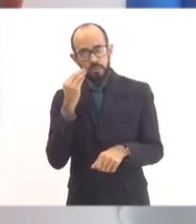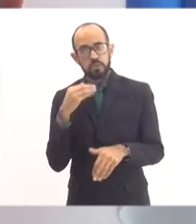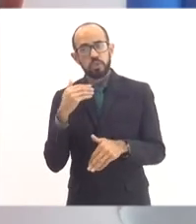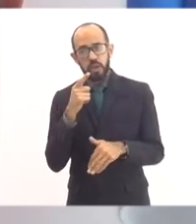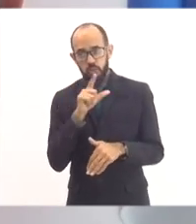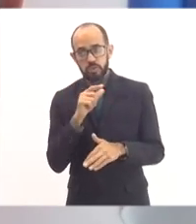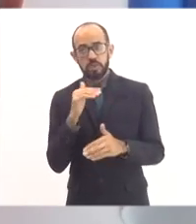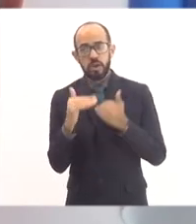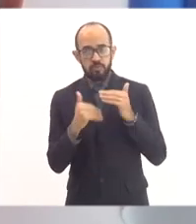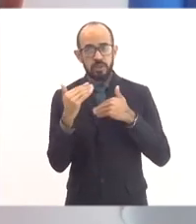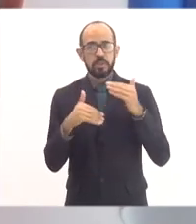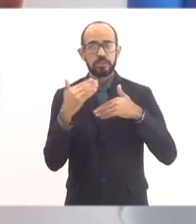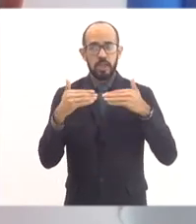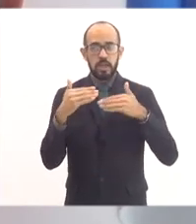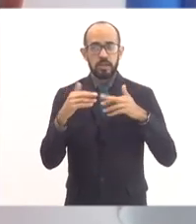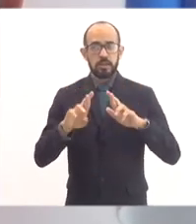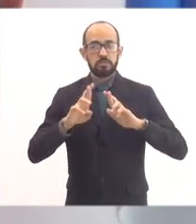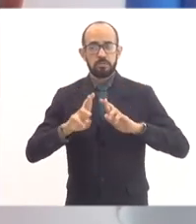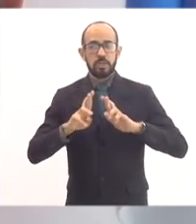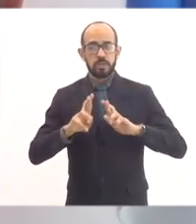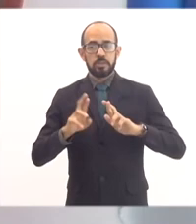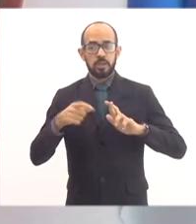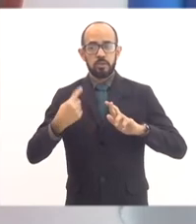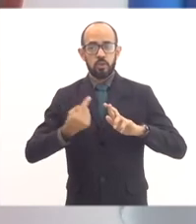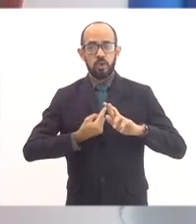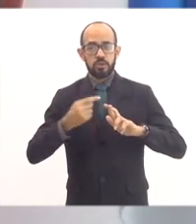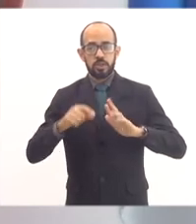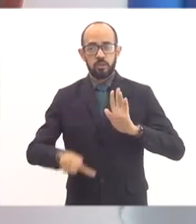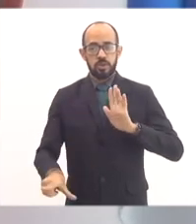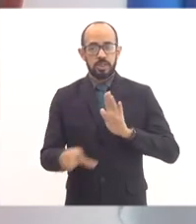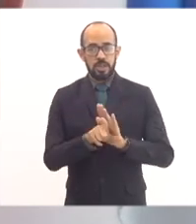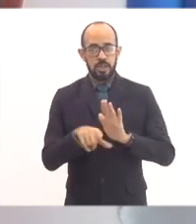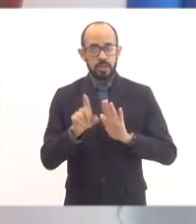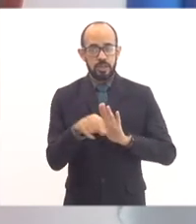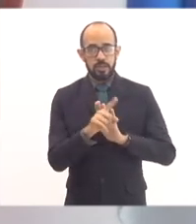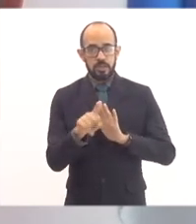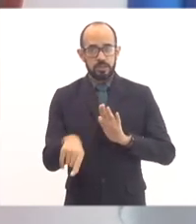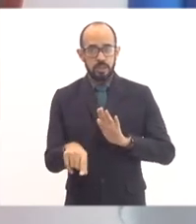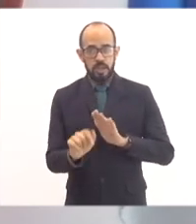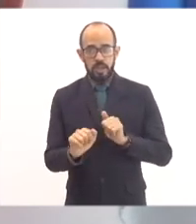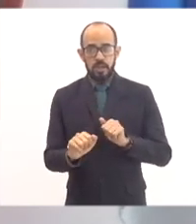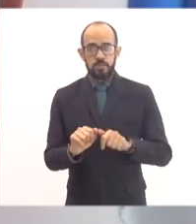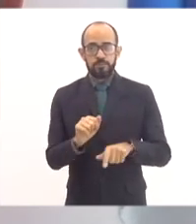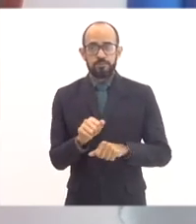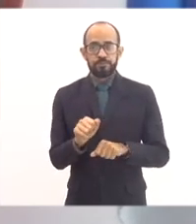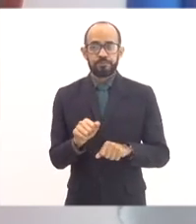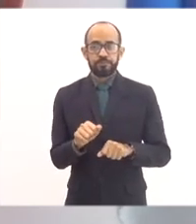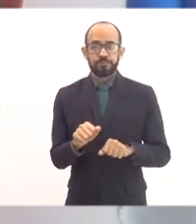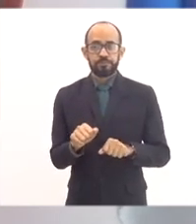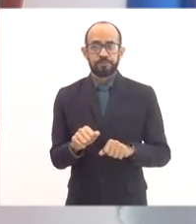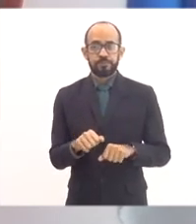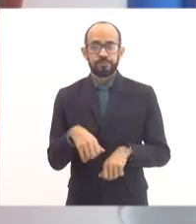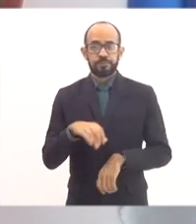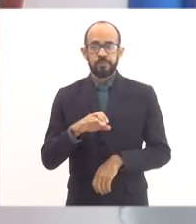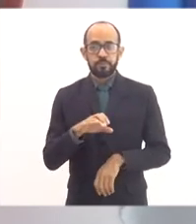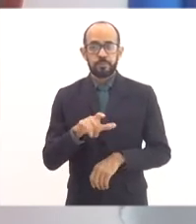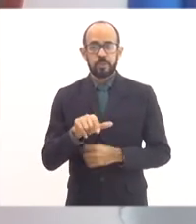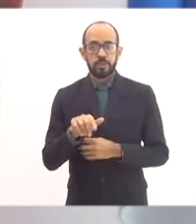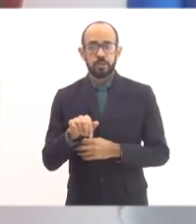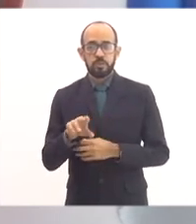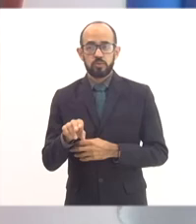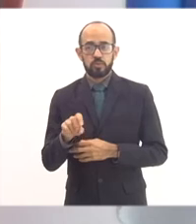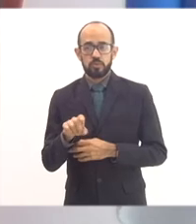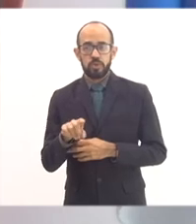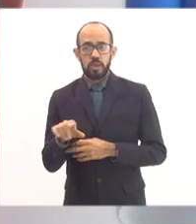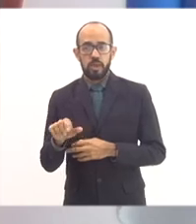a perspectiva nossa e a esperança é que, com essa lei que suspende o prazo de que suspende a cláusula de barreira, a gente